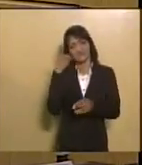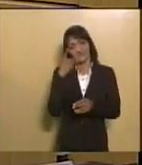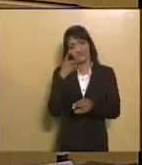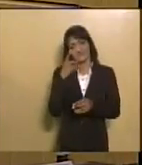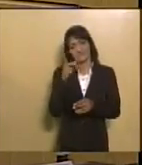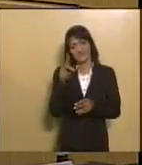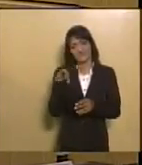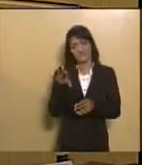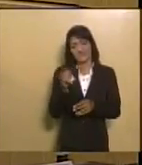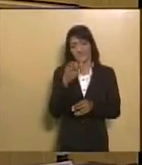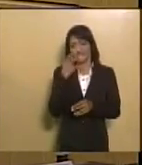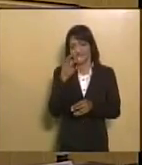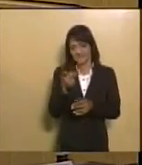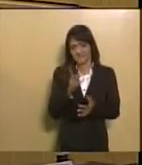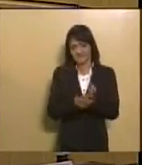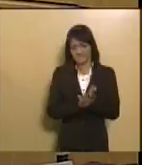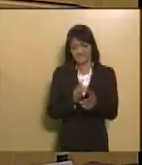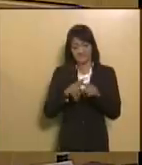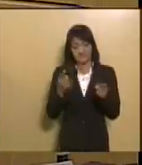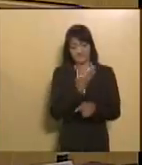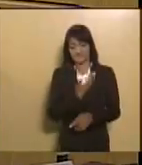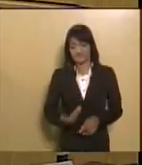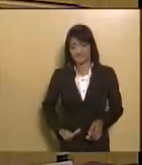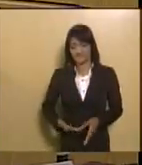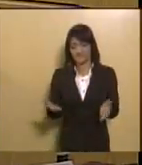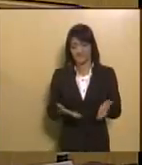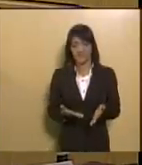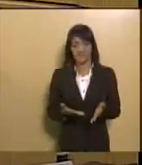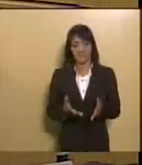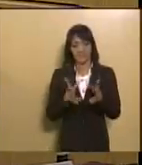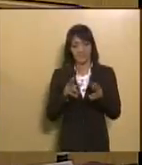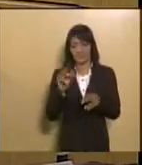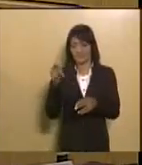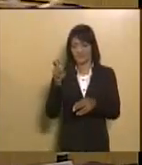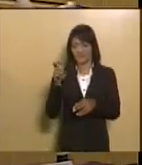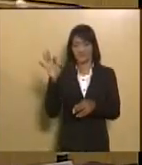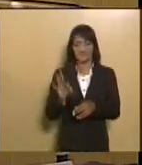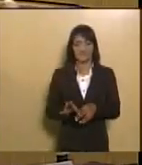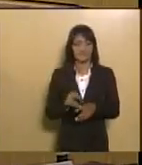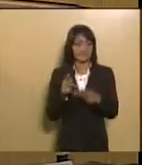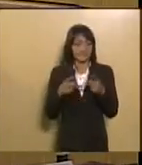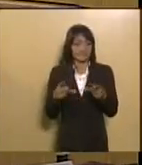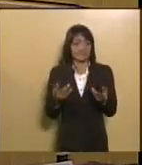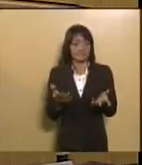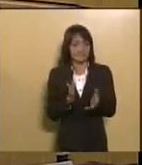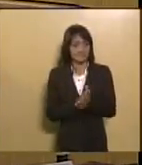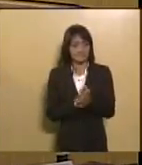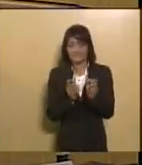cenário complicado, mas o governo estadual deu esse presente, 15%. Lógico, tem que ter